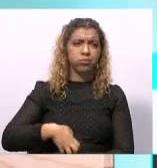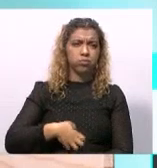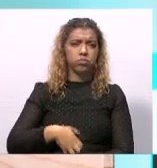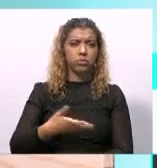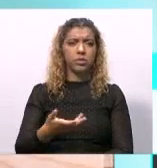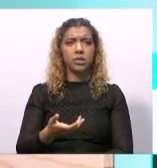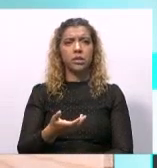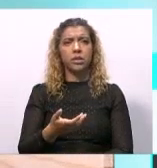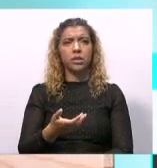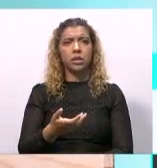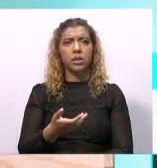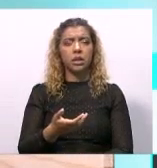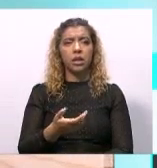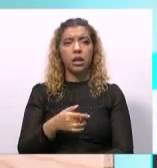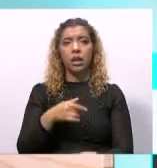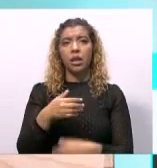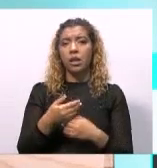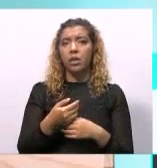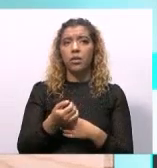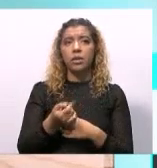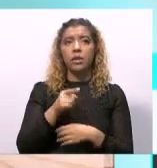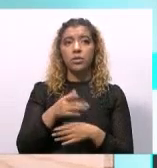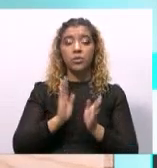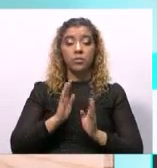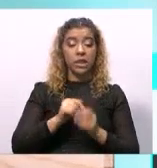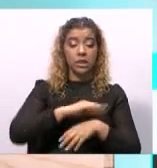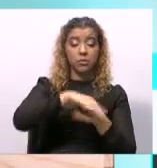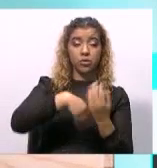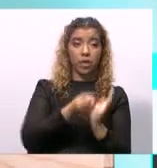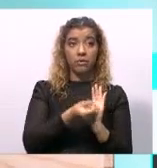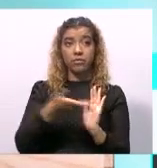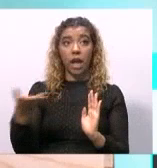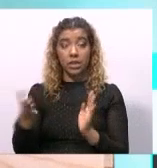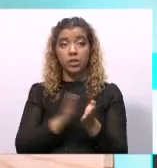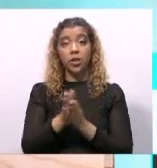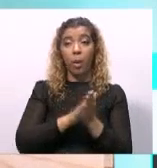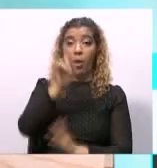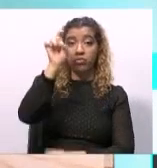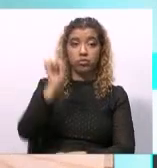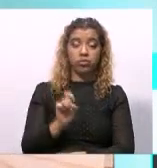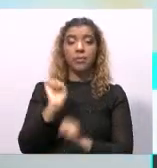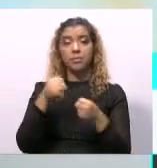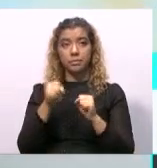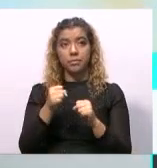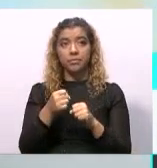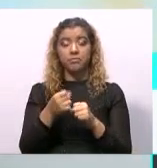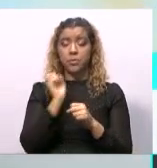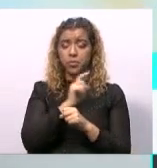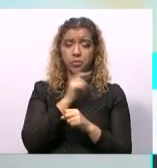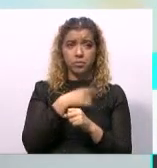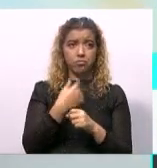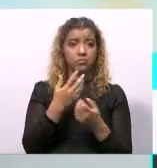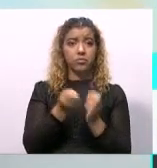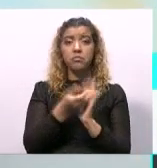caso, retenção de líquidos, circulação nas pernas, deve fazer várias soluções e ir utilizando ao longo do dia? Pode ajudar? Sim, pode utilizar várias